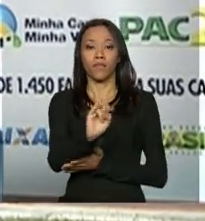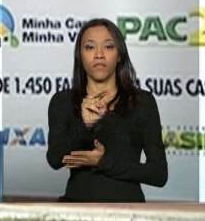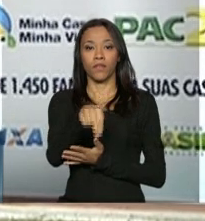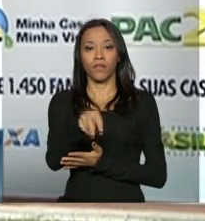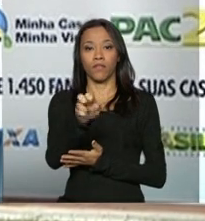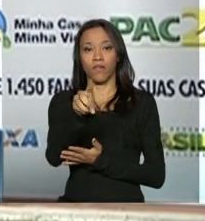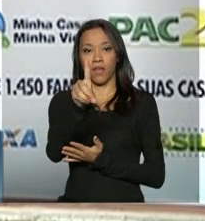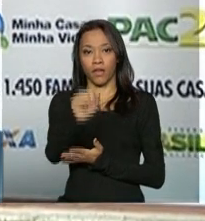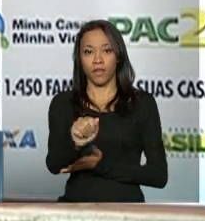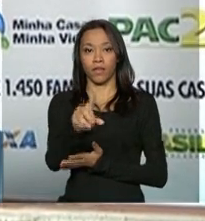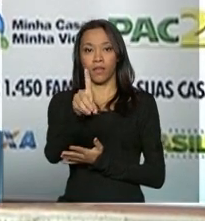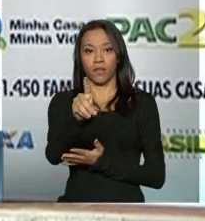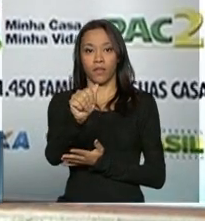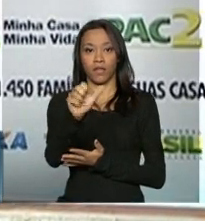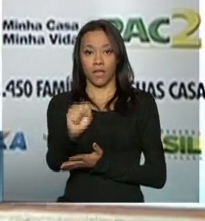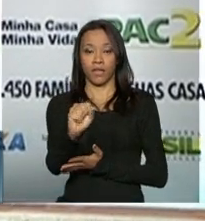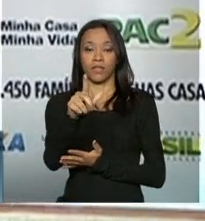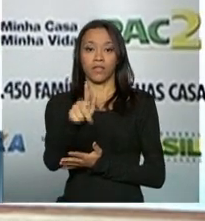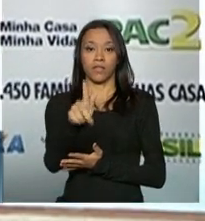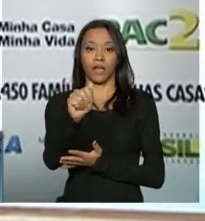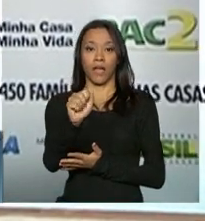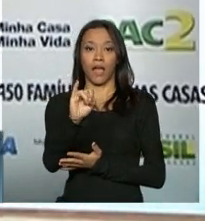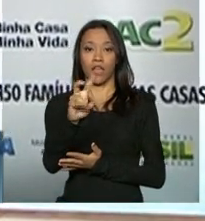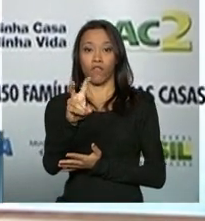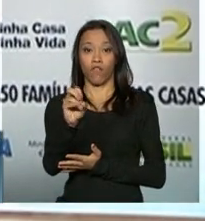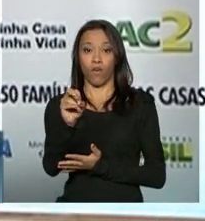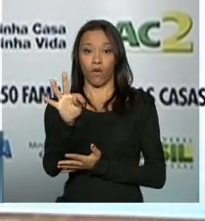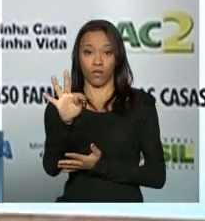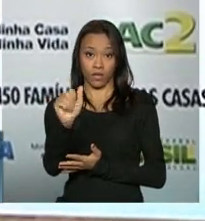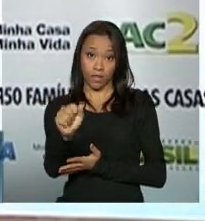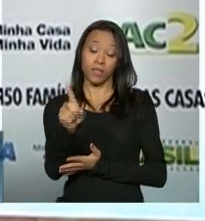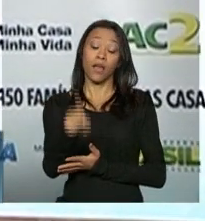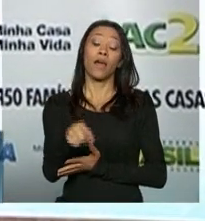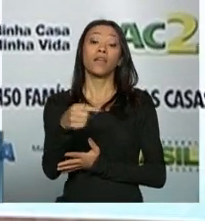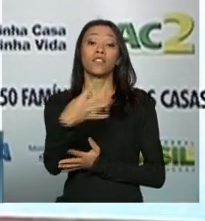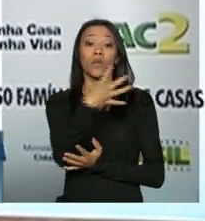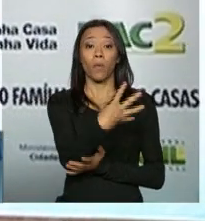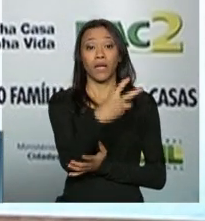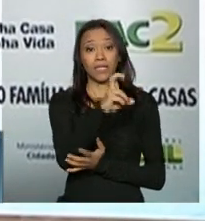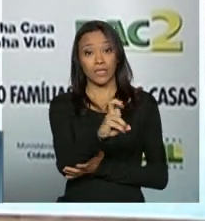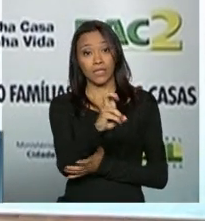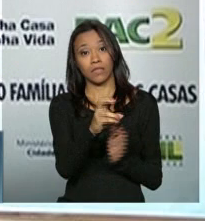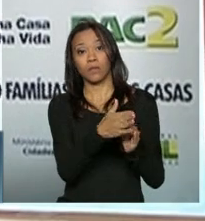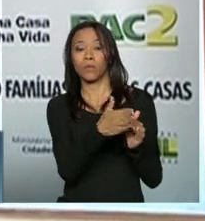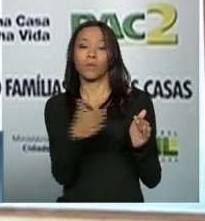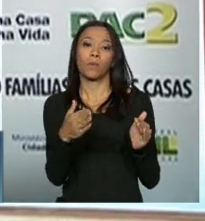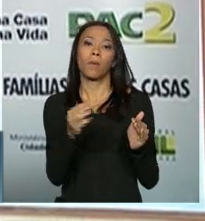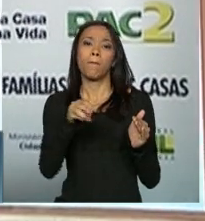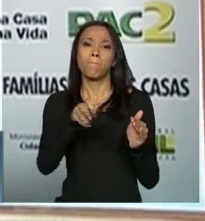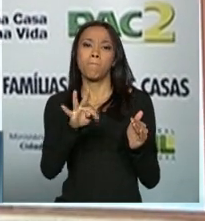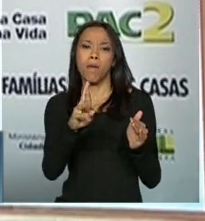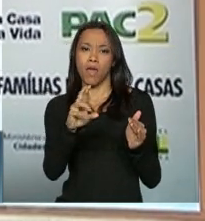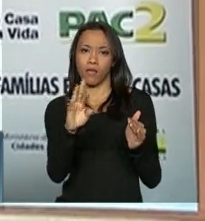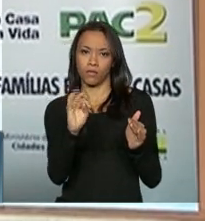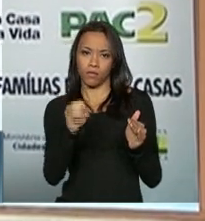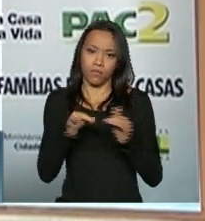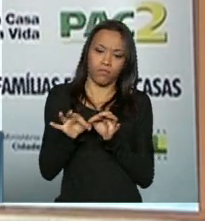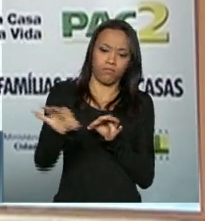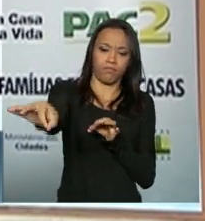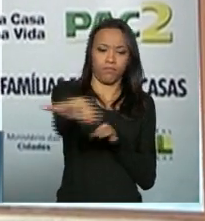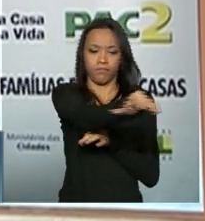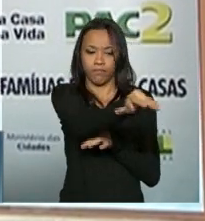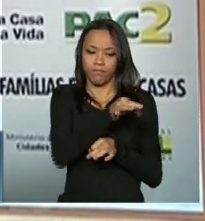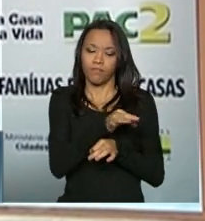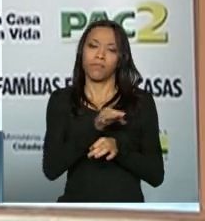Gaivotas São 485 apartamentos de 45 M qu cada lá na